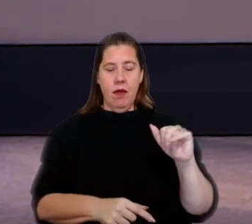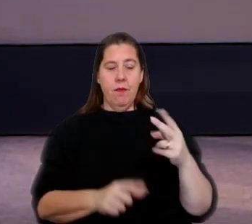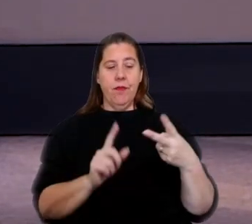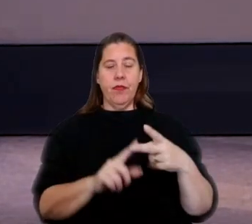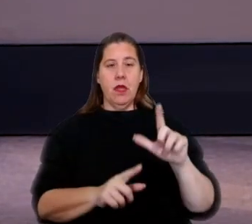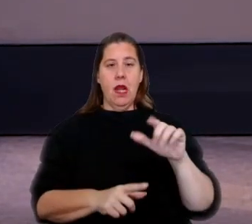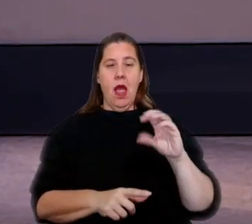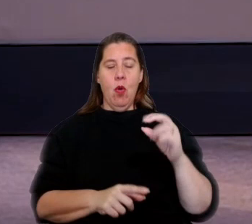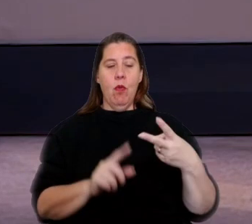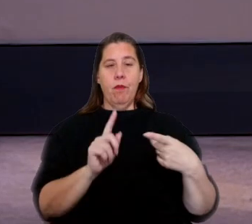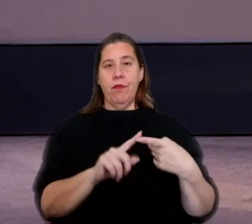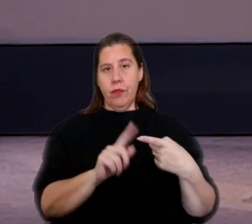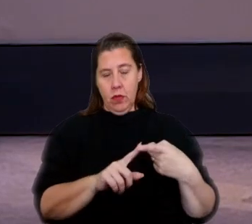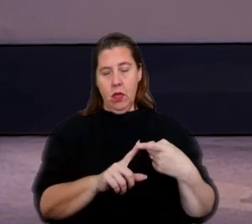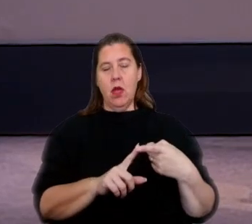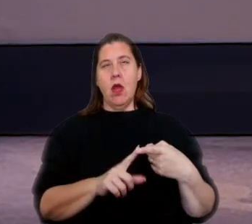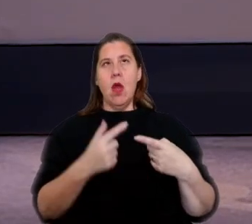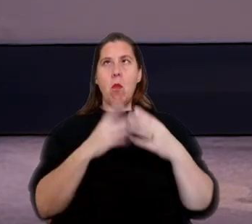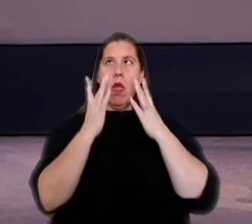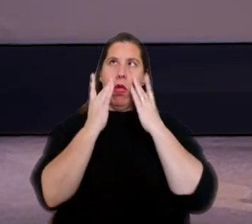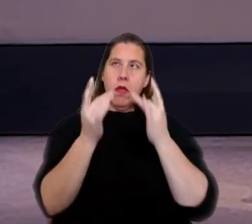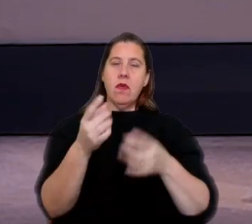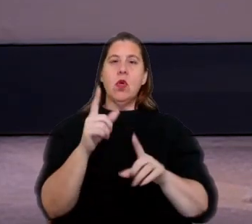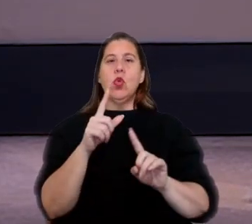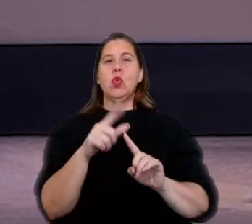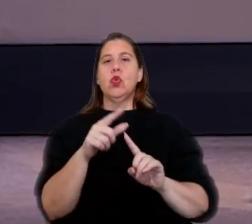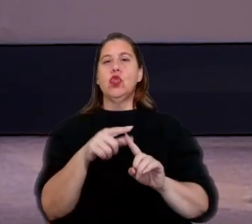Leonardo. Bom, para a Flávia, uma das coisas que me chamou a